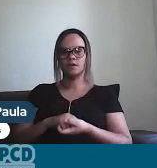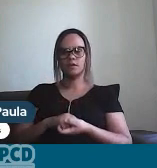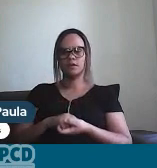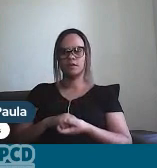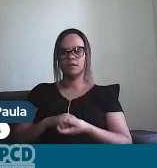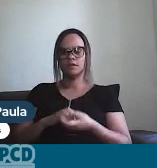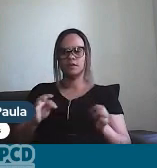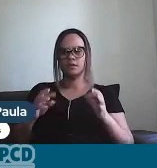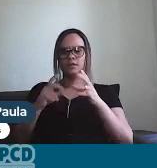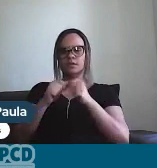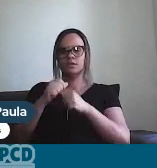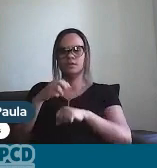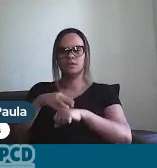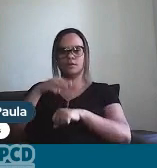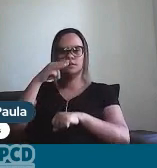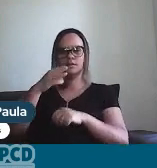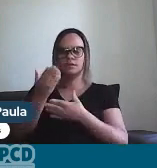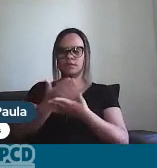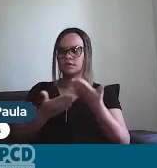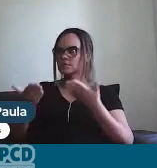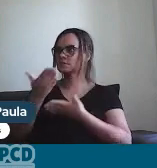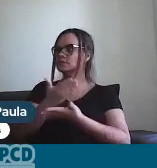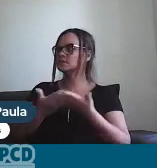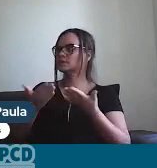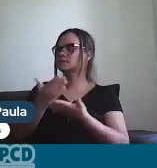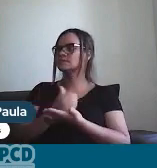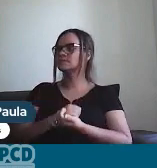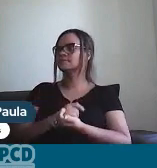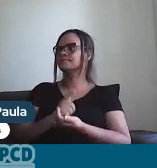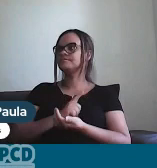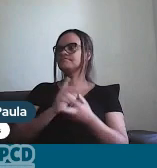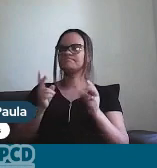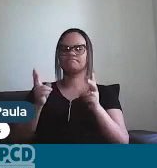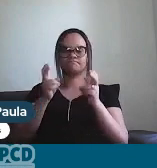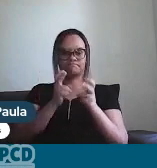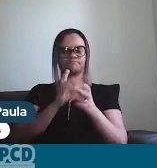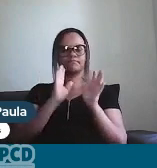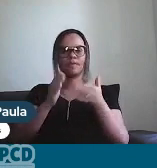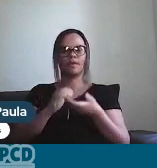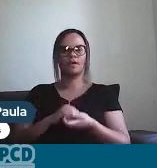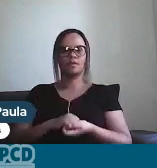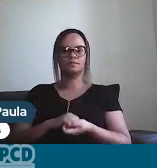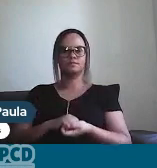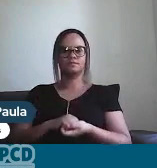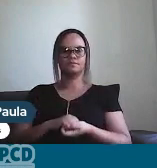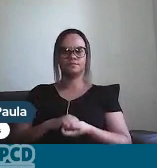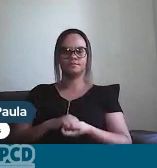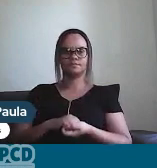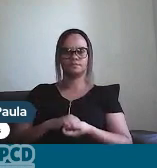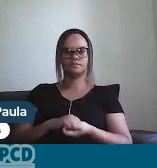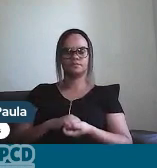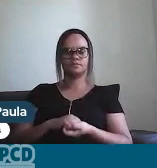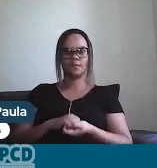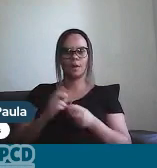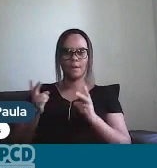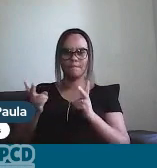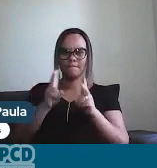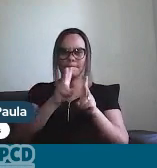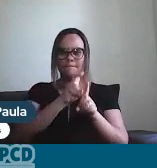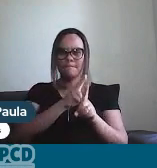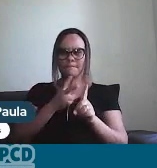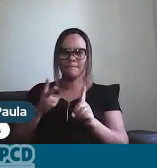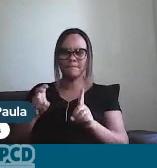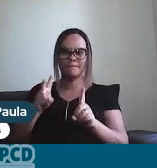né? Todos os ministérios têm que estar envolvidos ali. E a gente está percebendo isso. Então, tenho boas perspectivas, a gente já tem uma